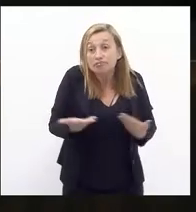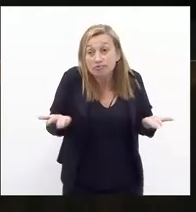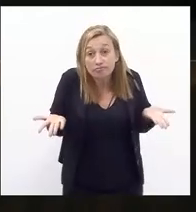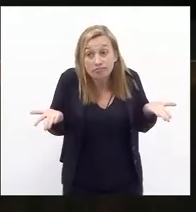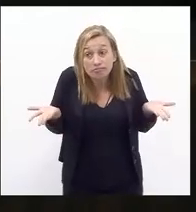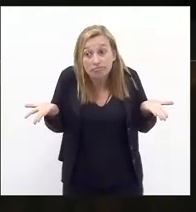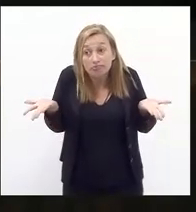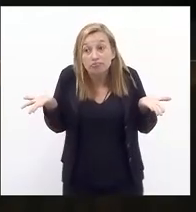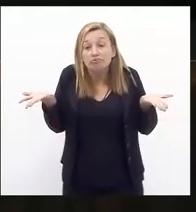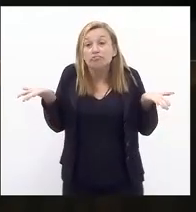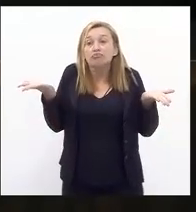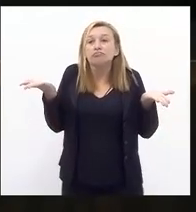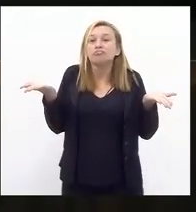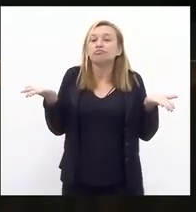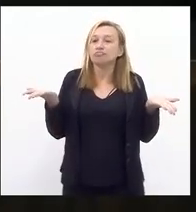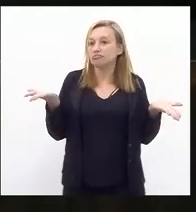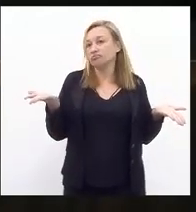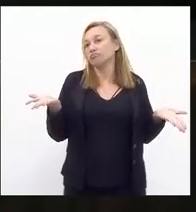o